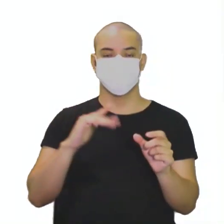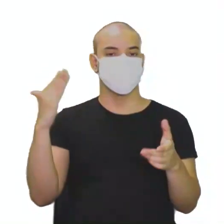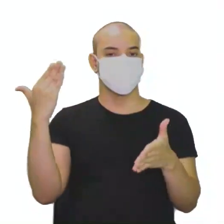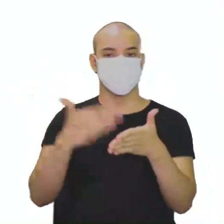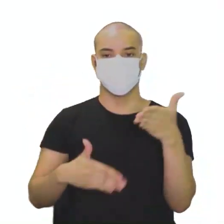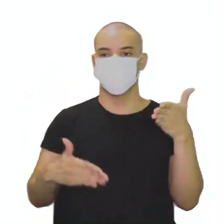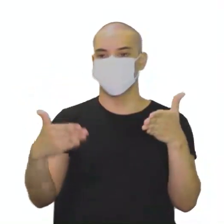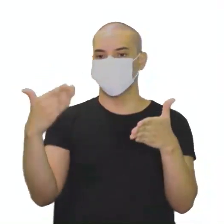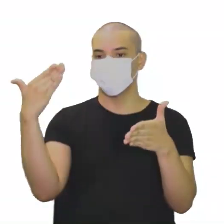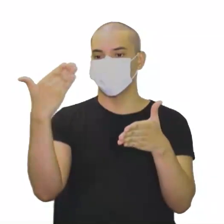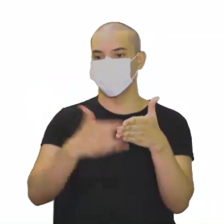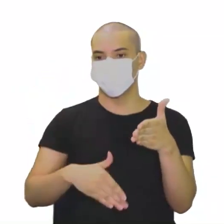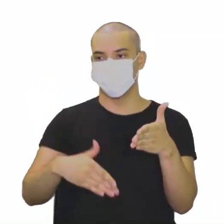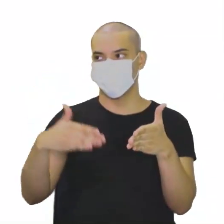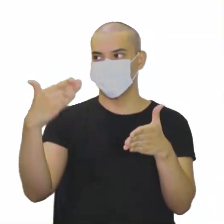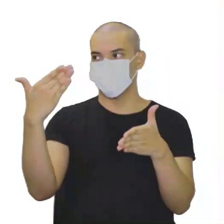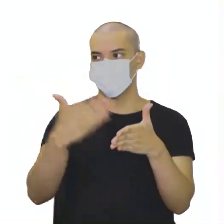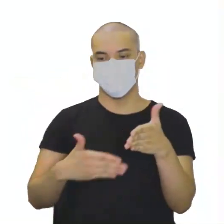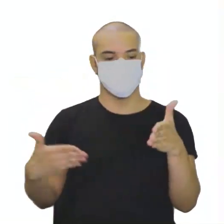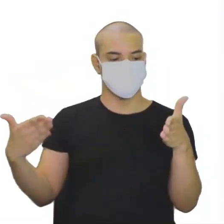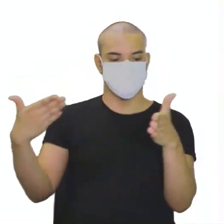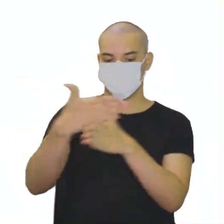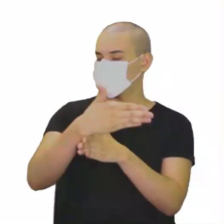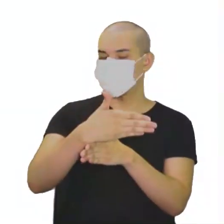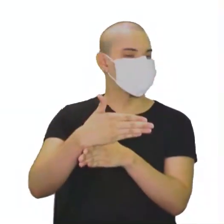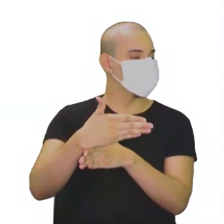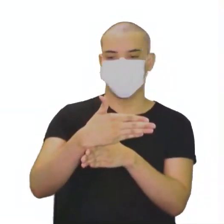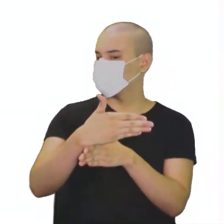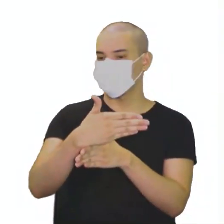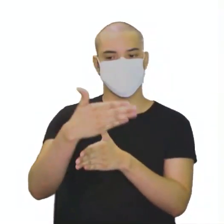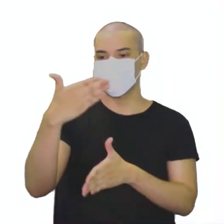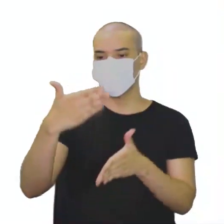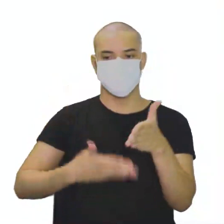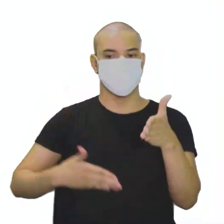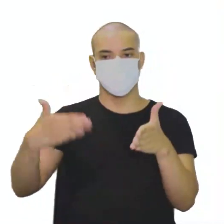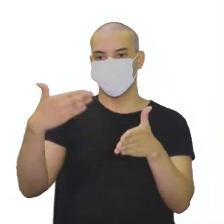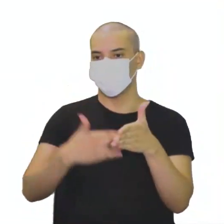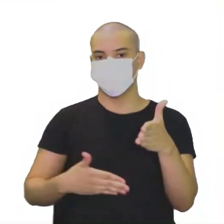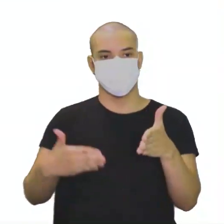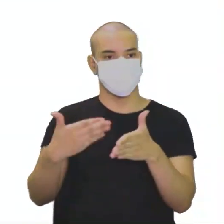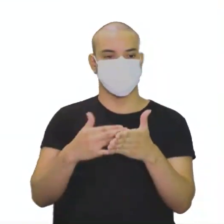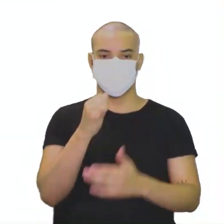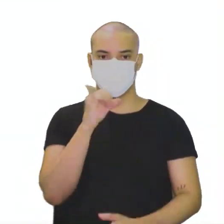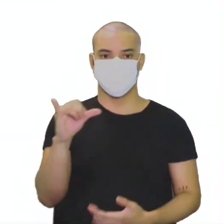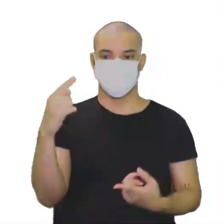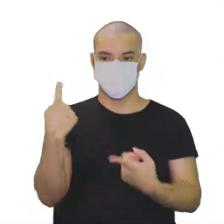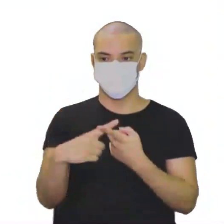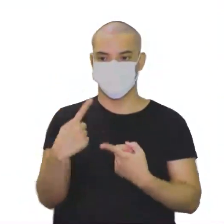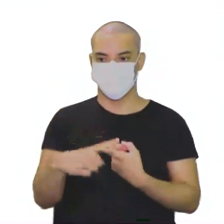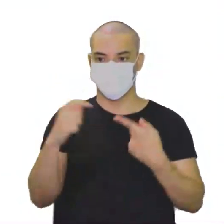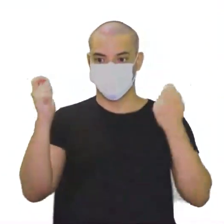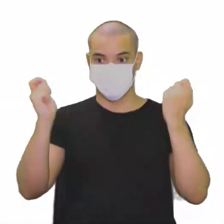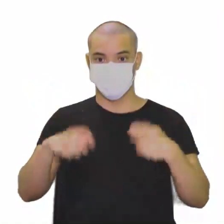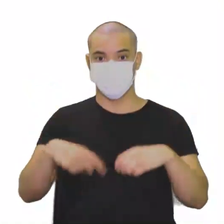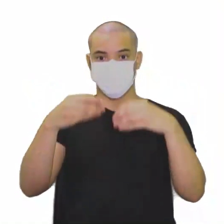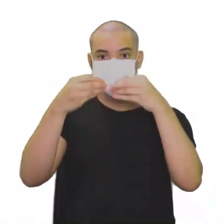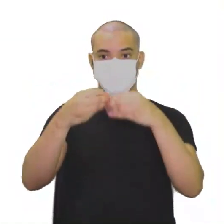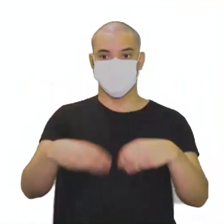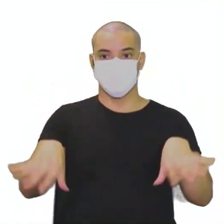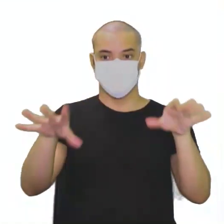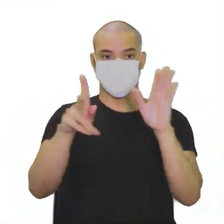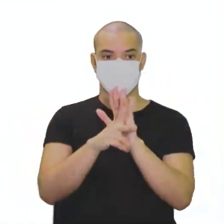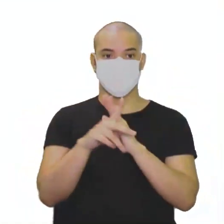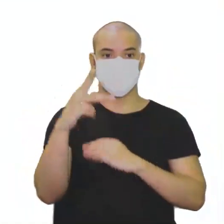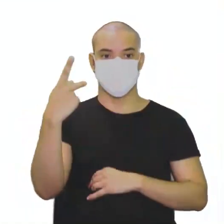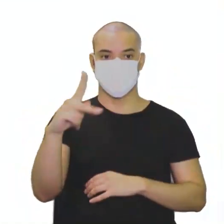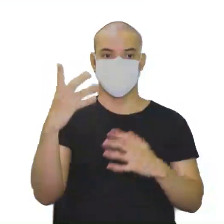interromper a passagem de grandes correntes elétricas que poderiam ser prejudiciais